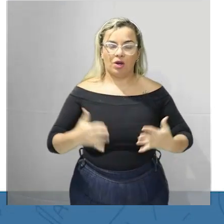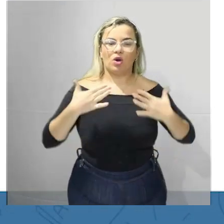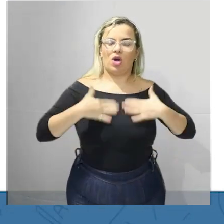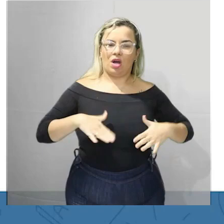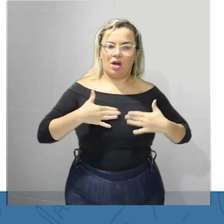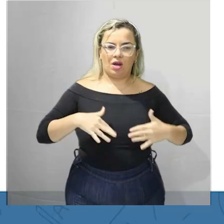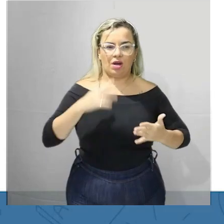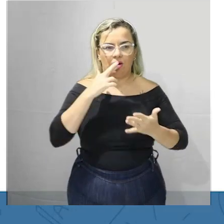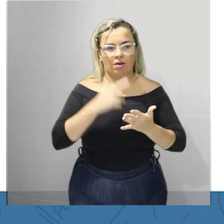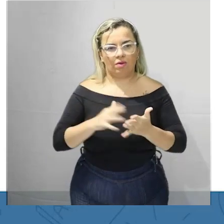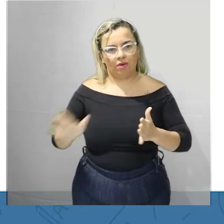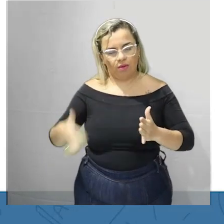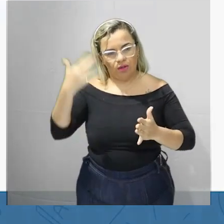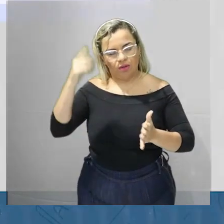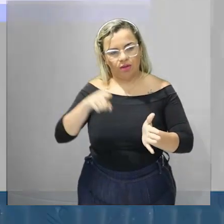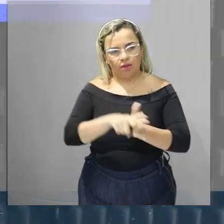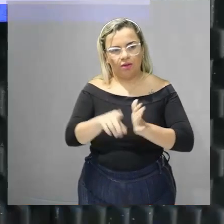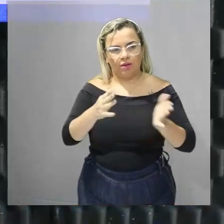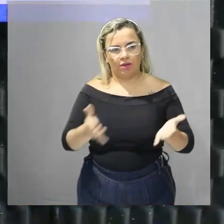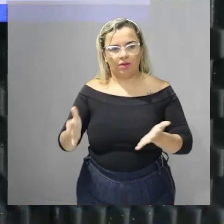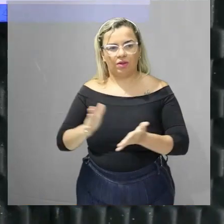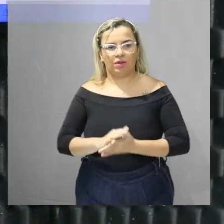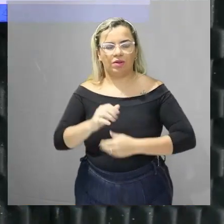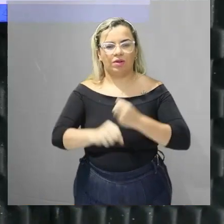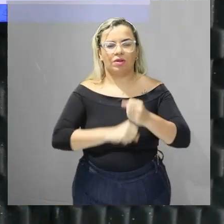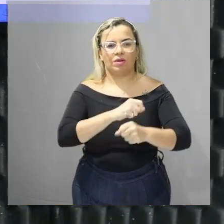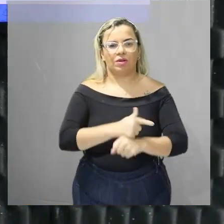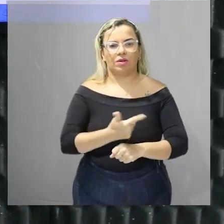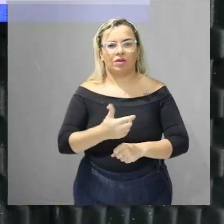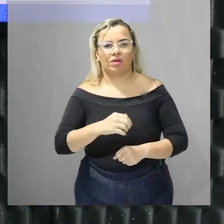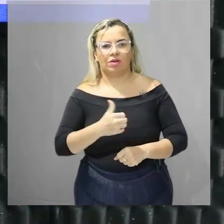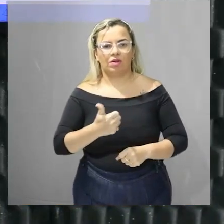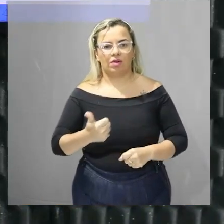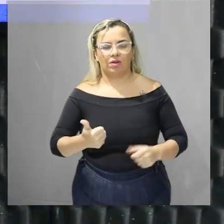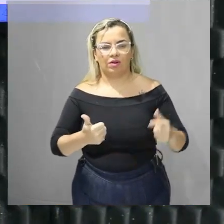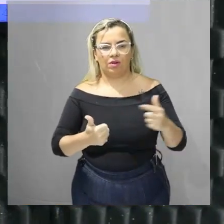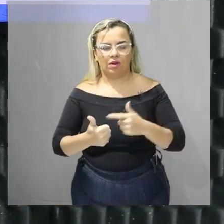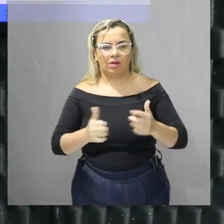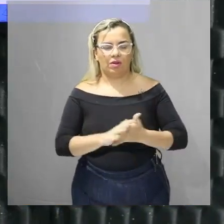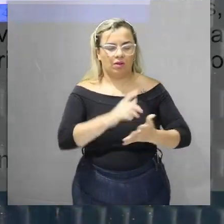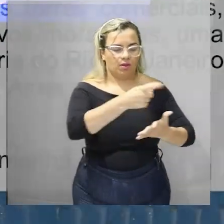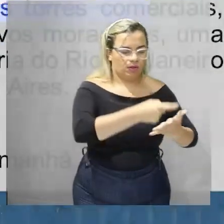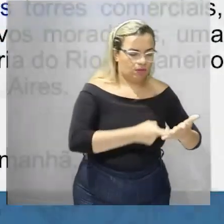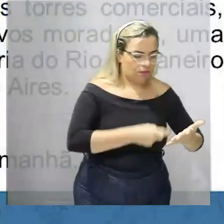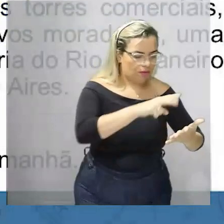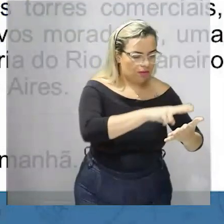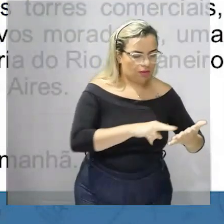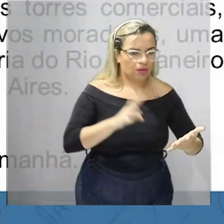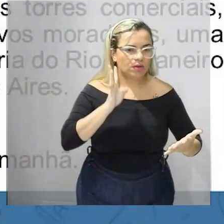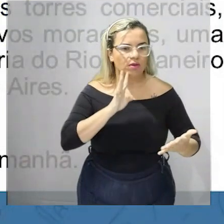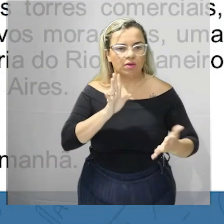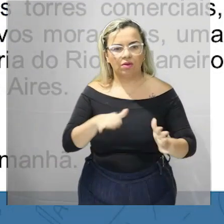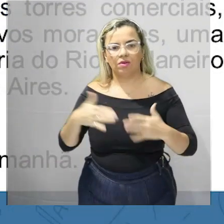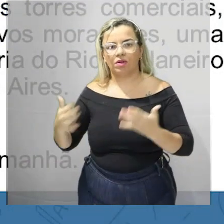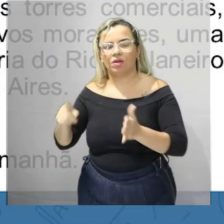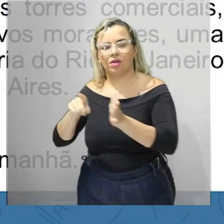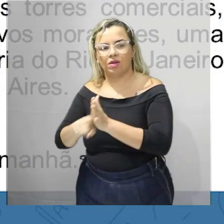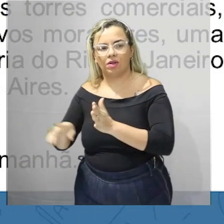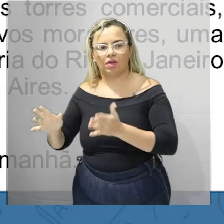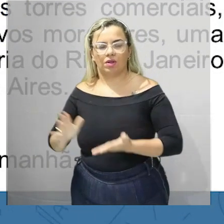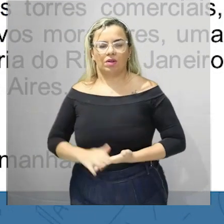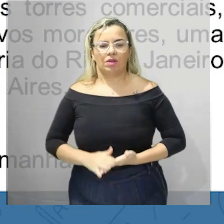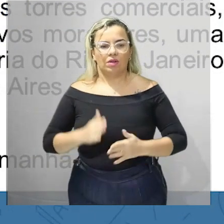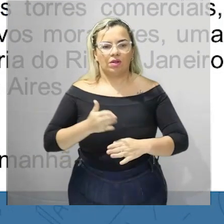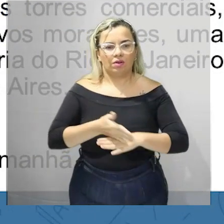uma. Dá tempo. Questão 2021 do Enem. Tem um texto aqui motivador bem legal. Aí vamos lá para o comando. E diz o